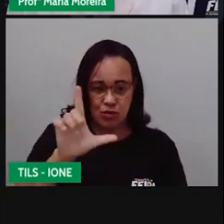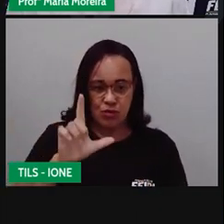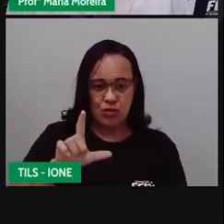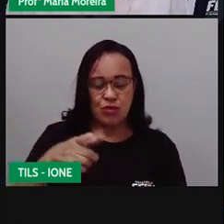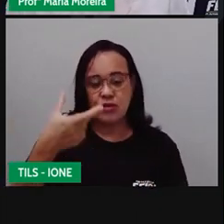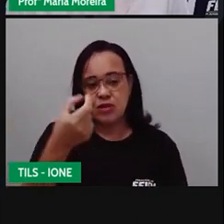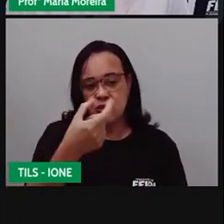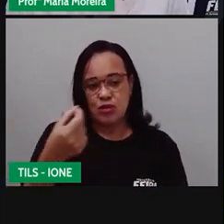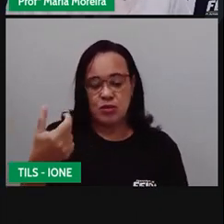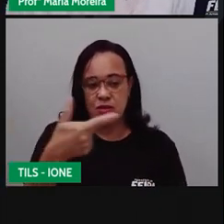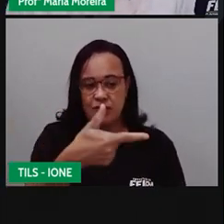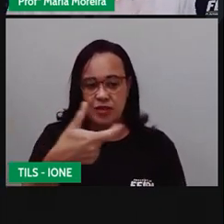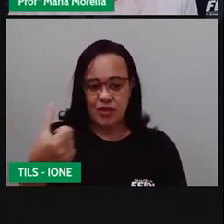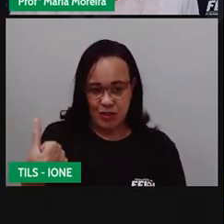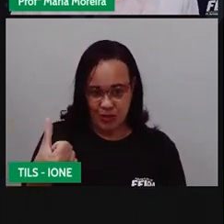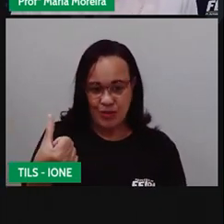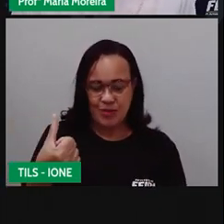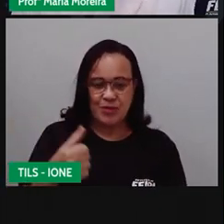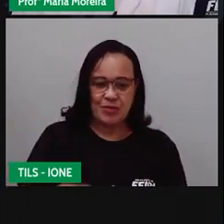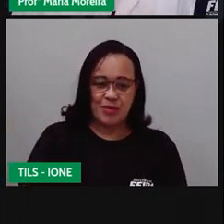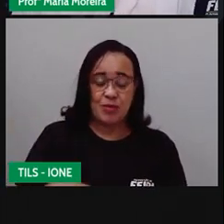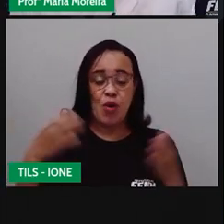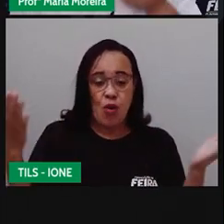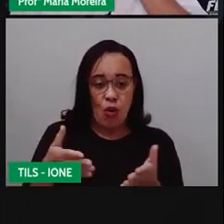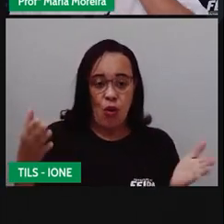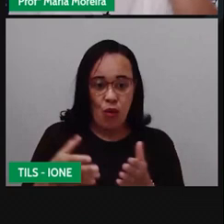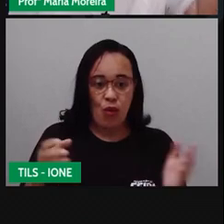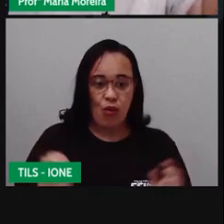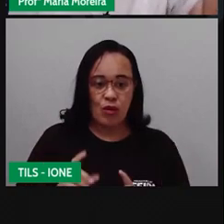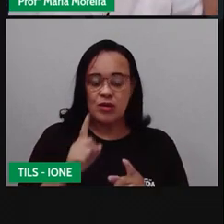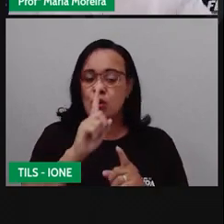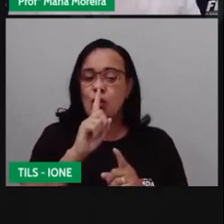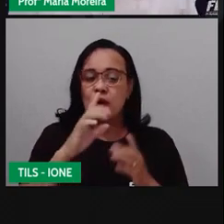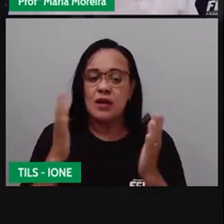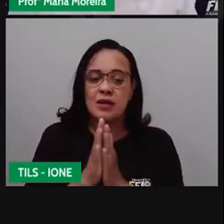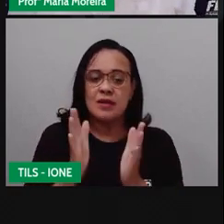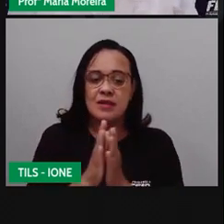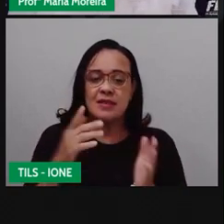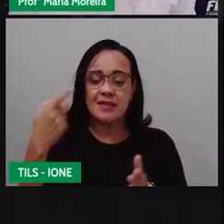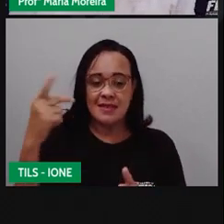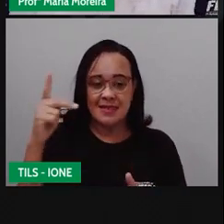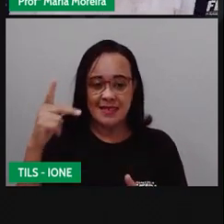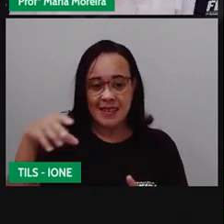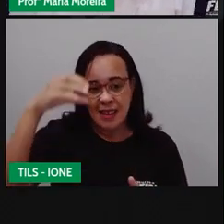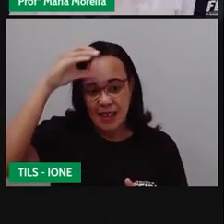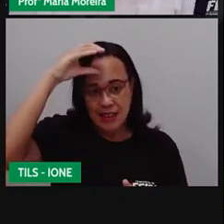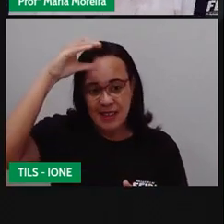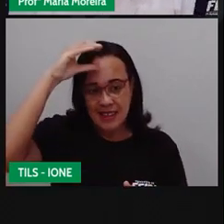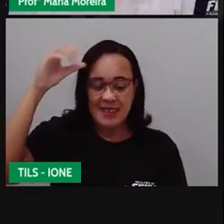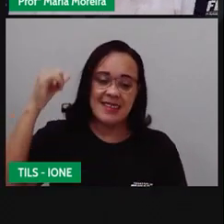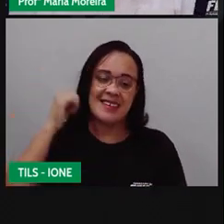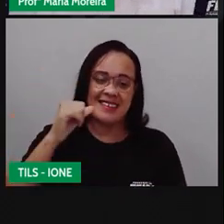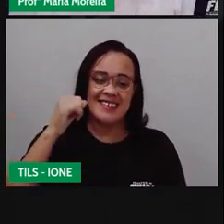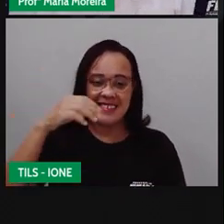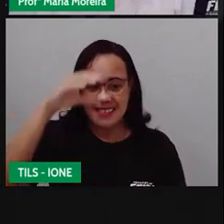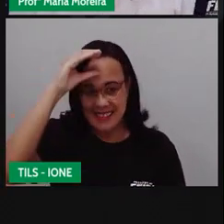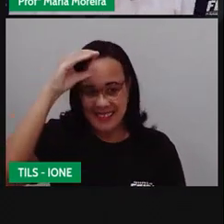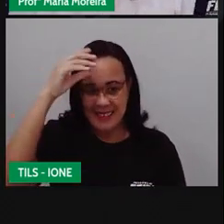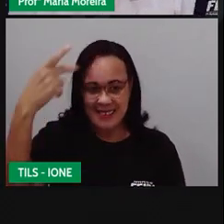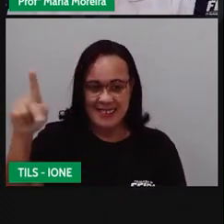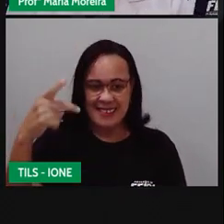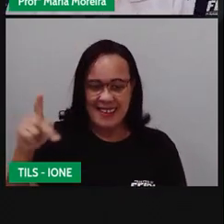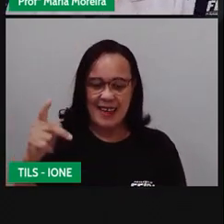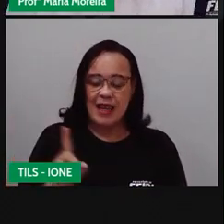tia, tá? Não, isso não é um bom exemplo, tá, gente? Então, um beijo aí para Nayara. Feliz aniversário, meu amor. Que Jesus